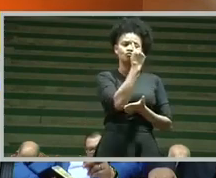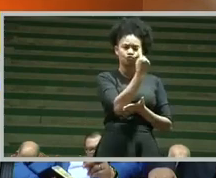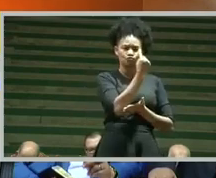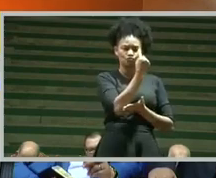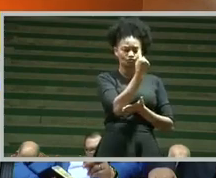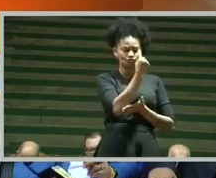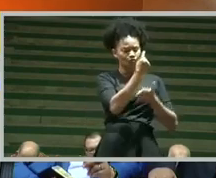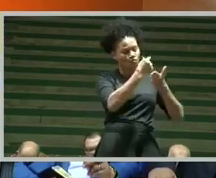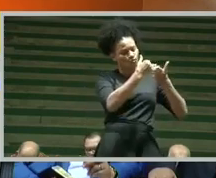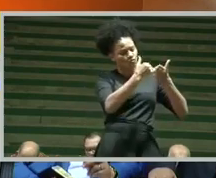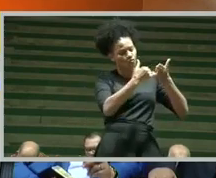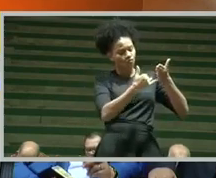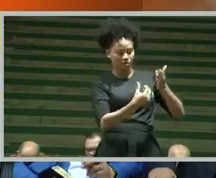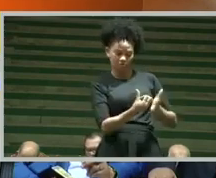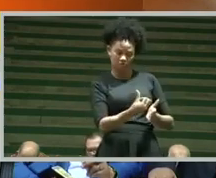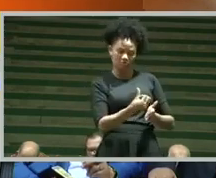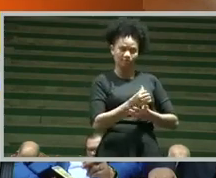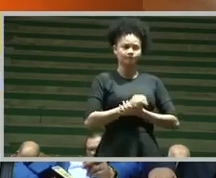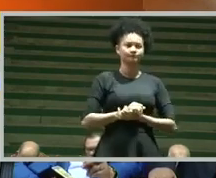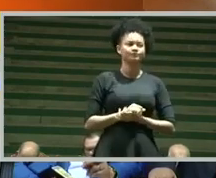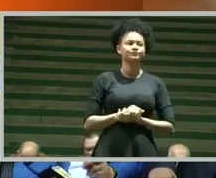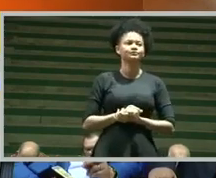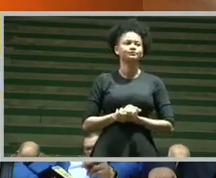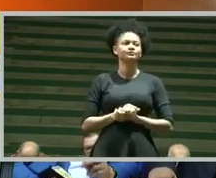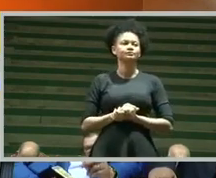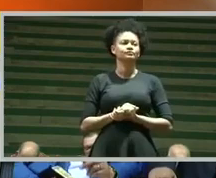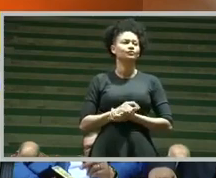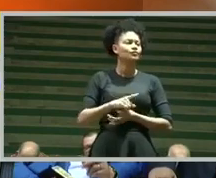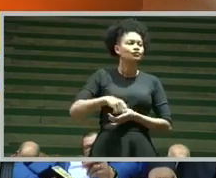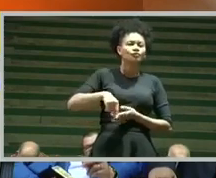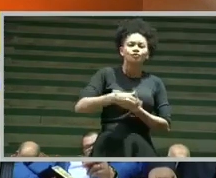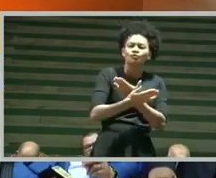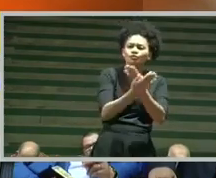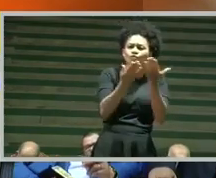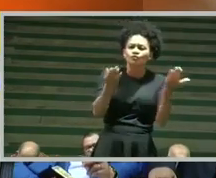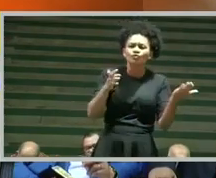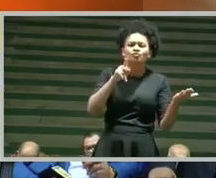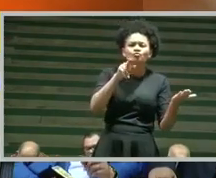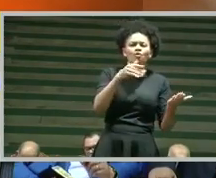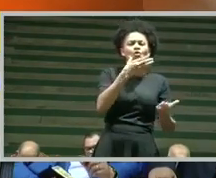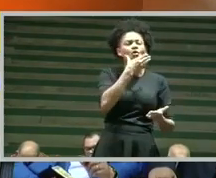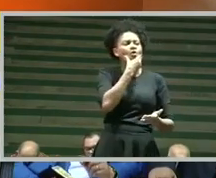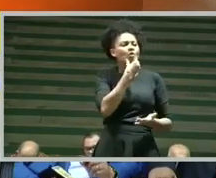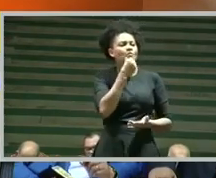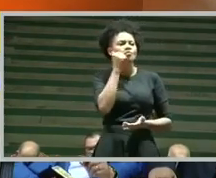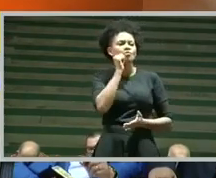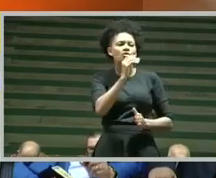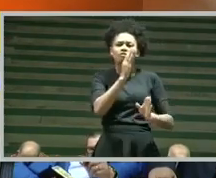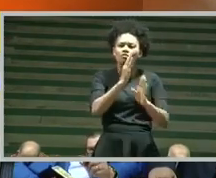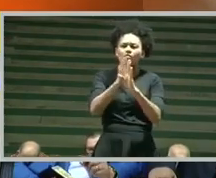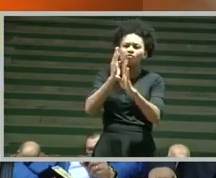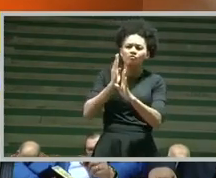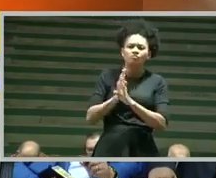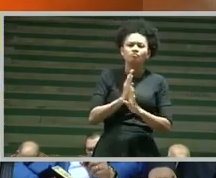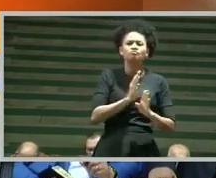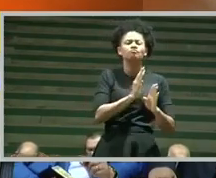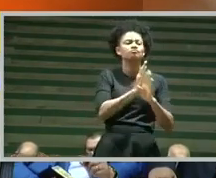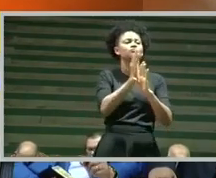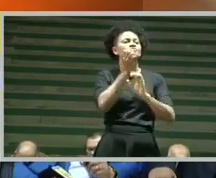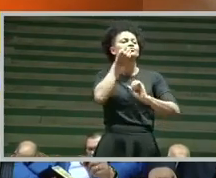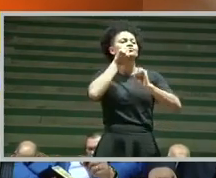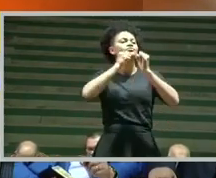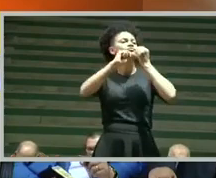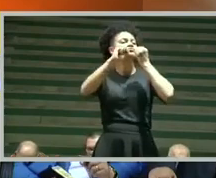ao verso 6. Os irmãos e as irmãs que encontraram